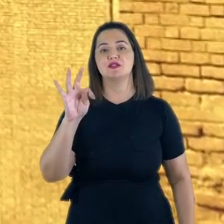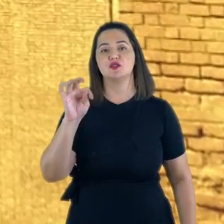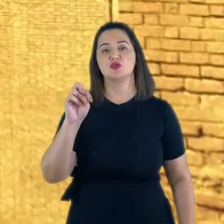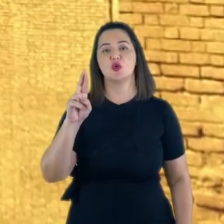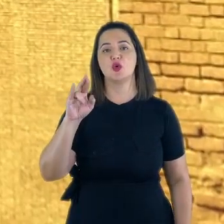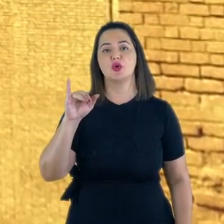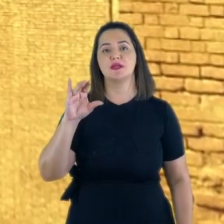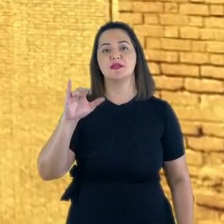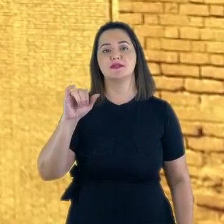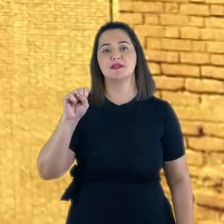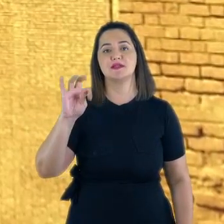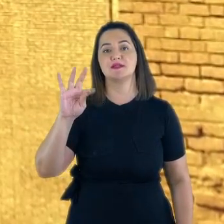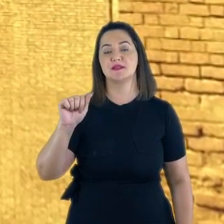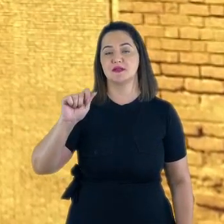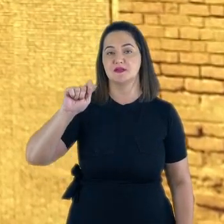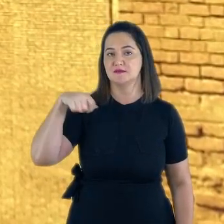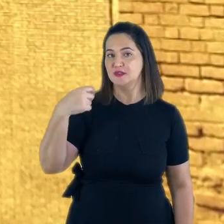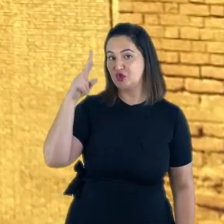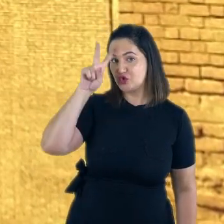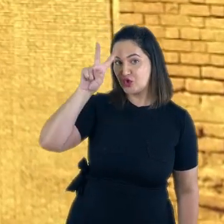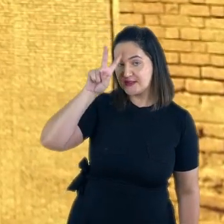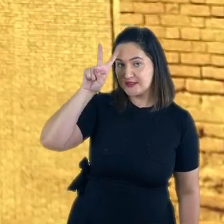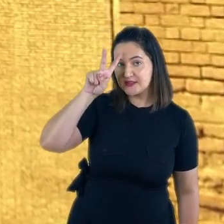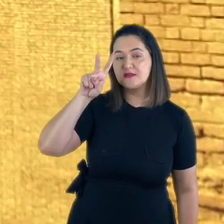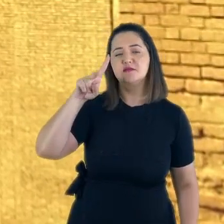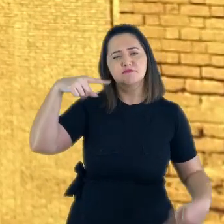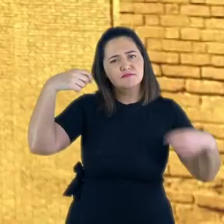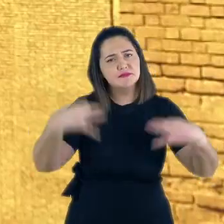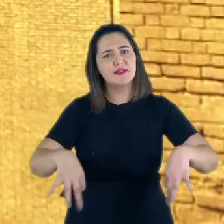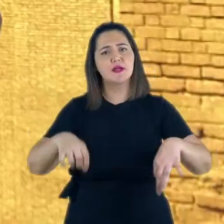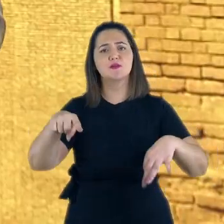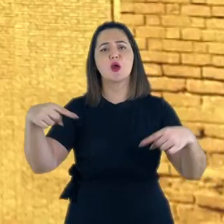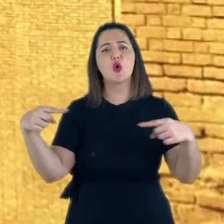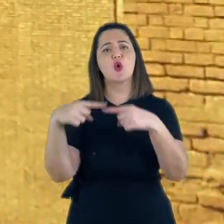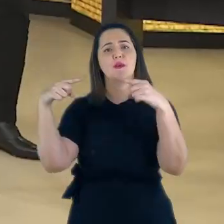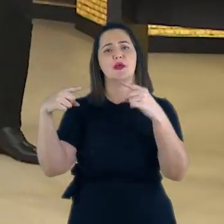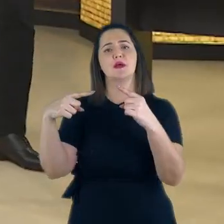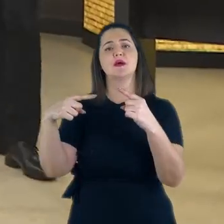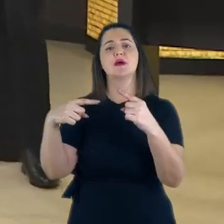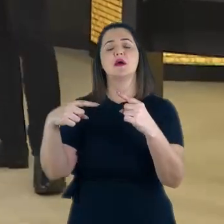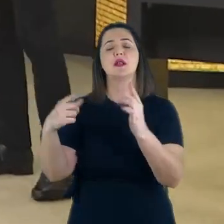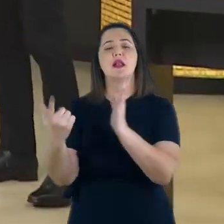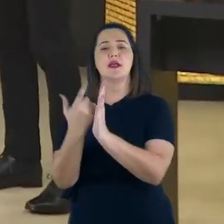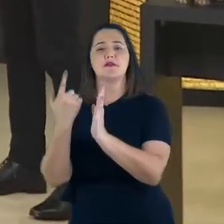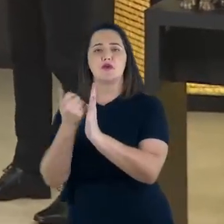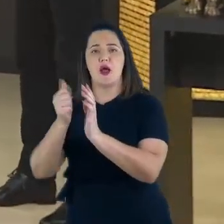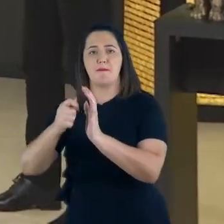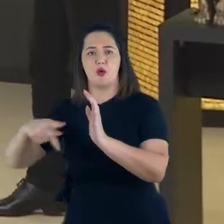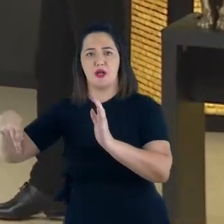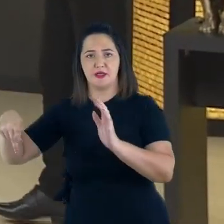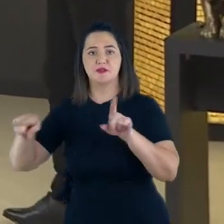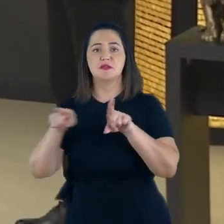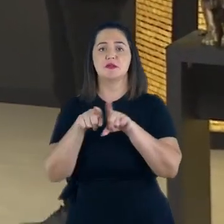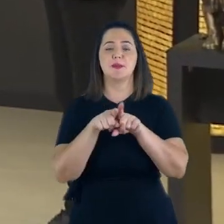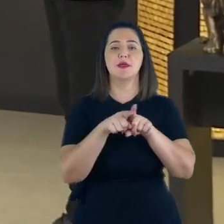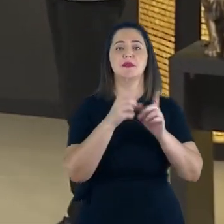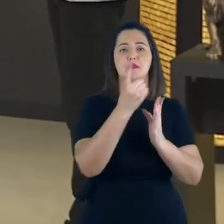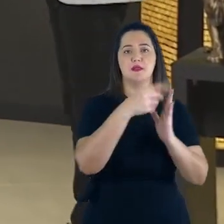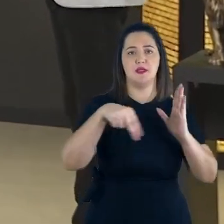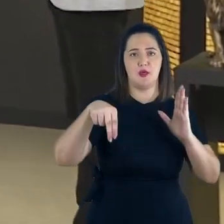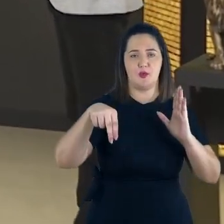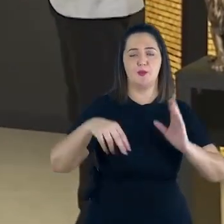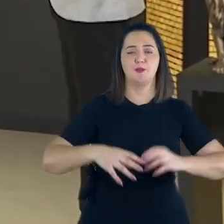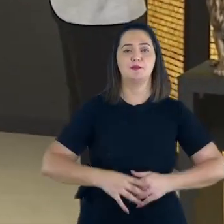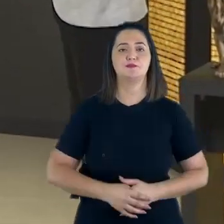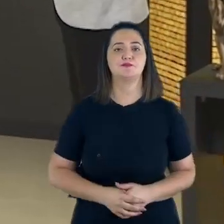entender as profecias apocalípticas e também aquelas de Daniel. Vamos colocar aqui no quadro um paralelo e você vai entender.